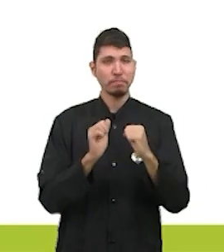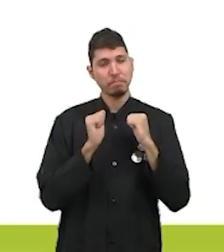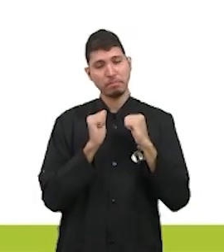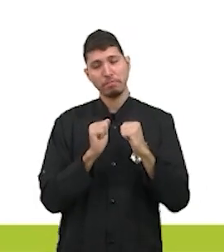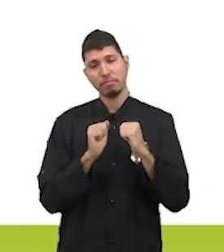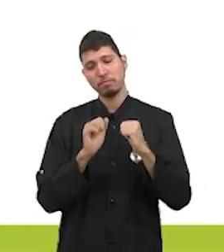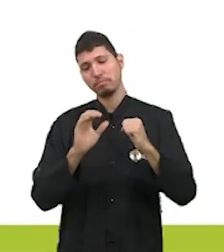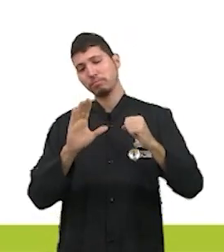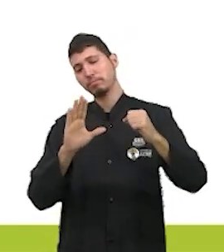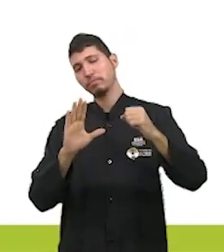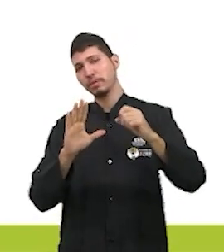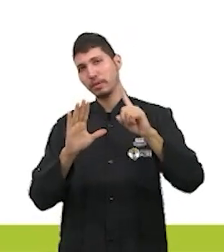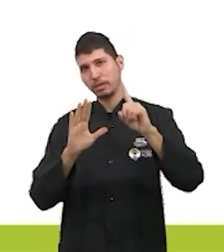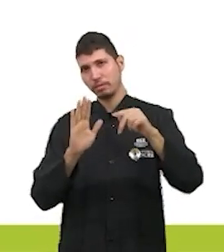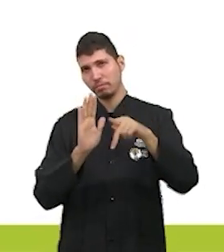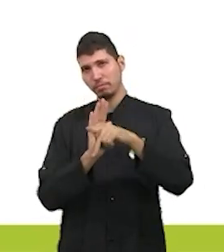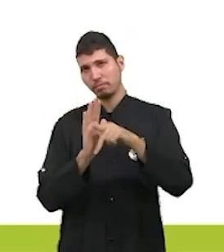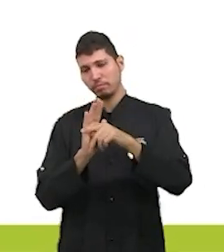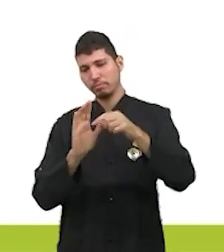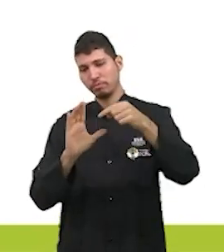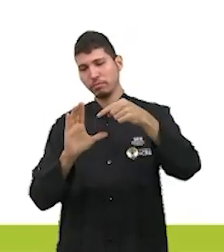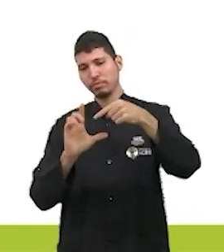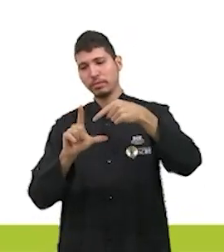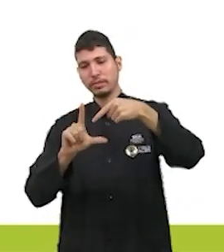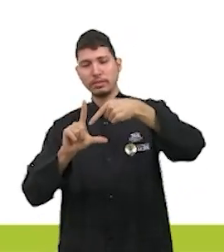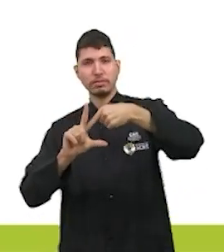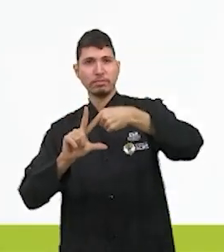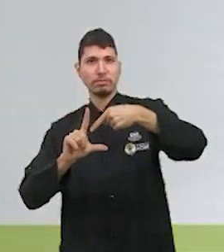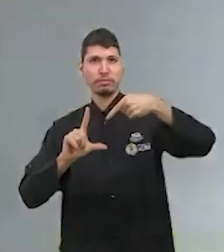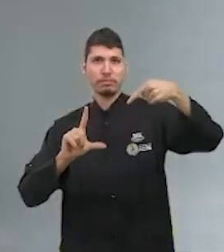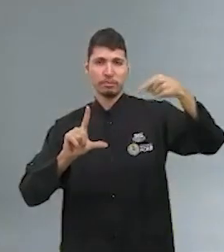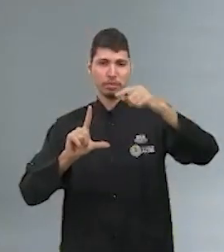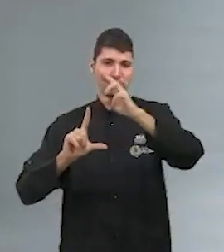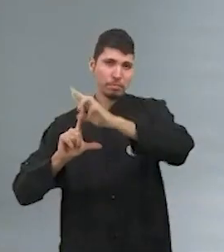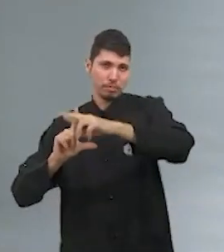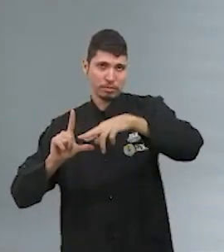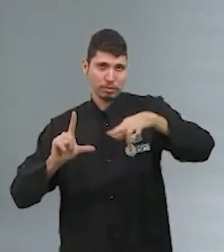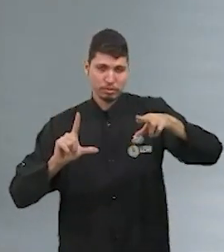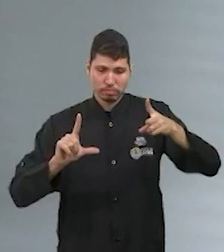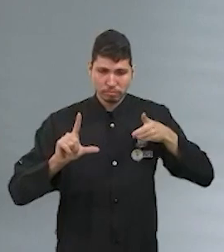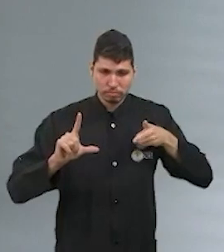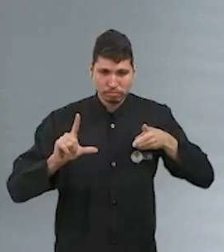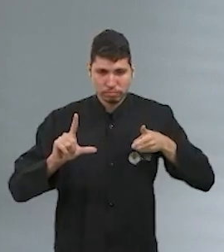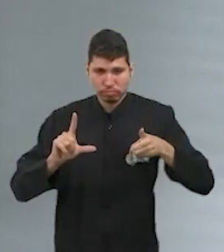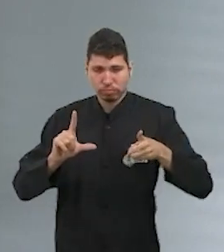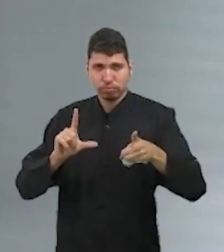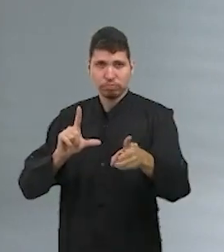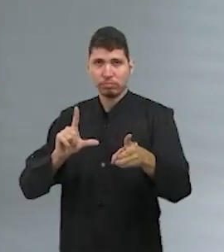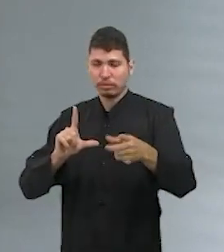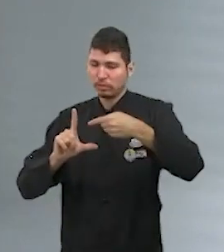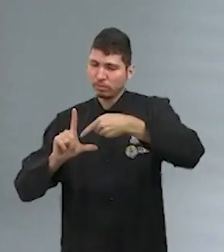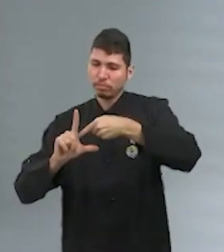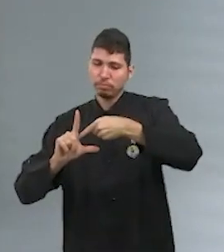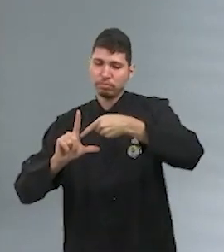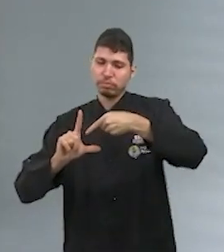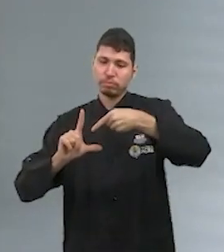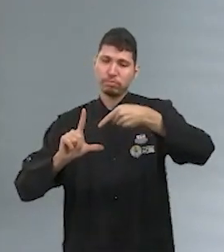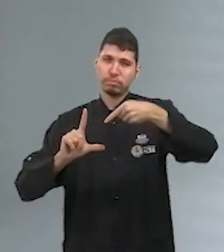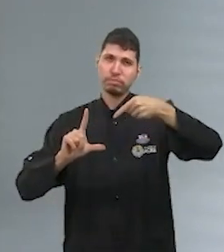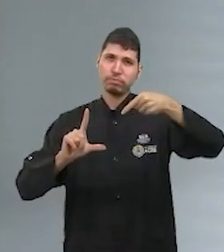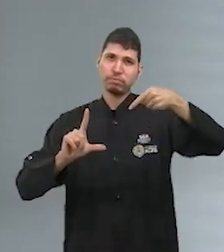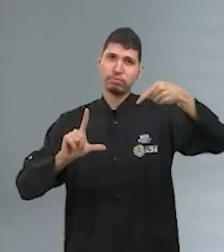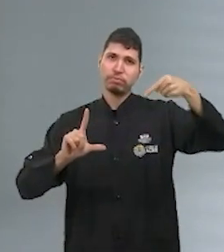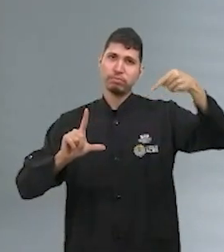eu tenho o quê? Uma resistência constante, né? Ele não estava considerando aqueles outros fatores. E a partir do momento que ele verificou que tem